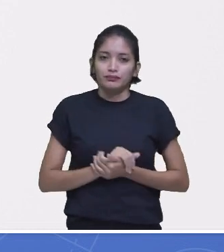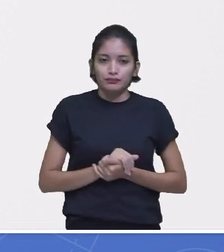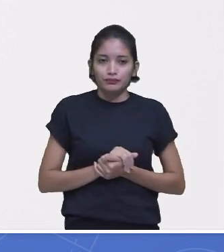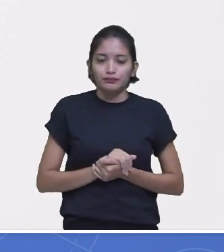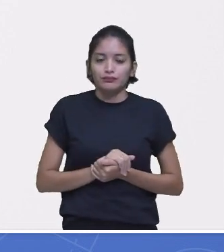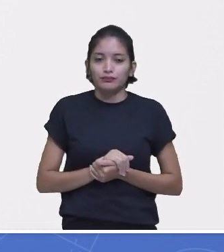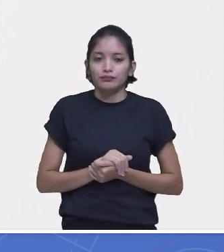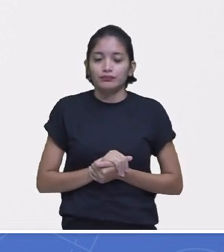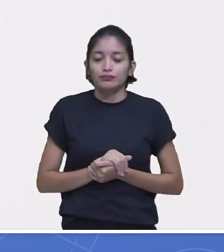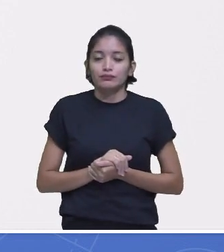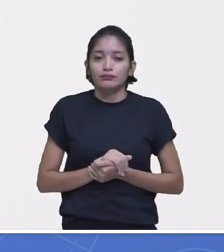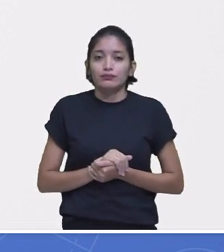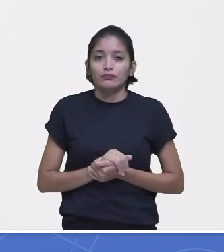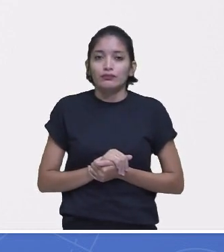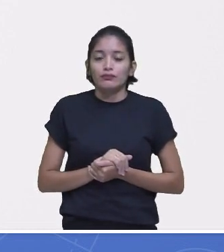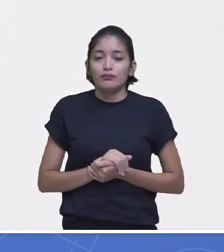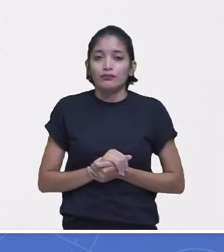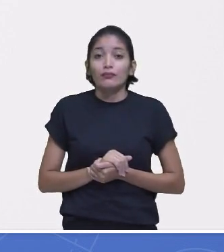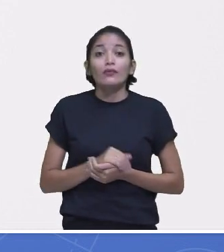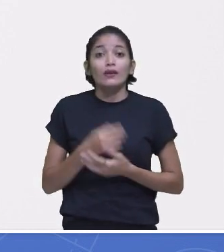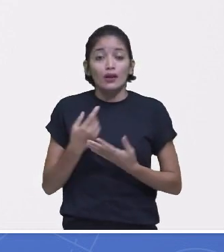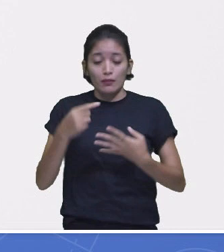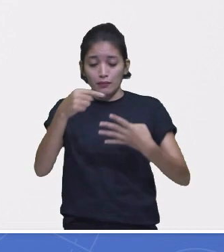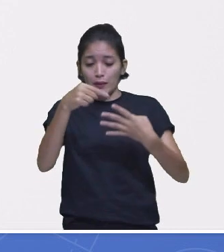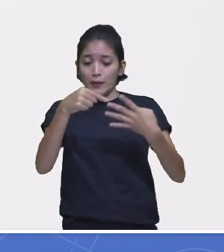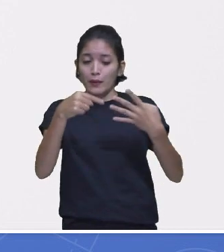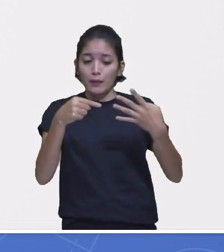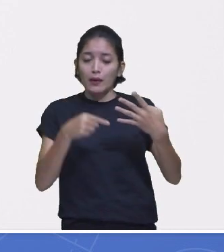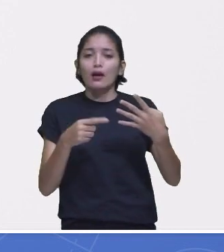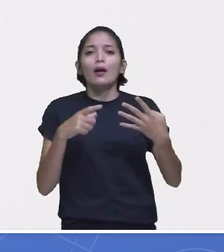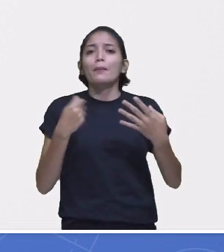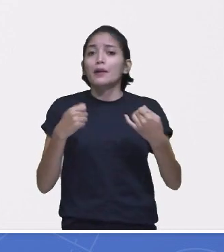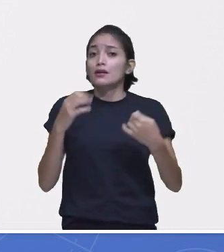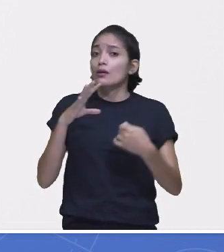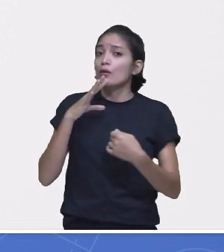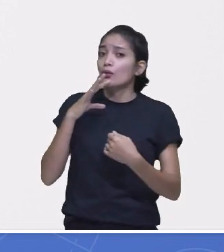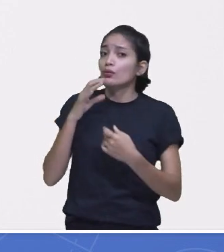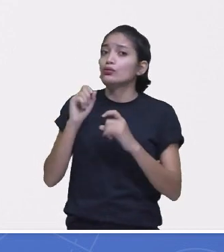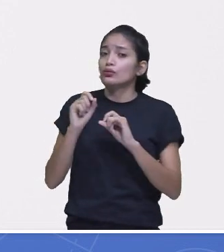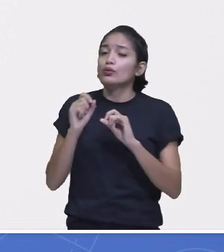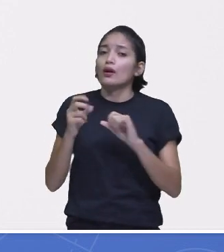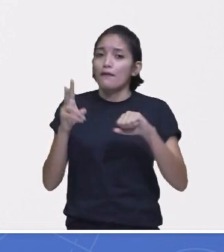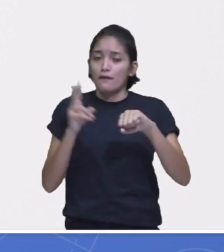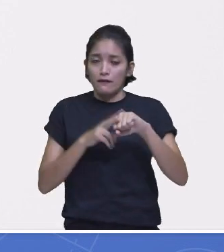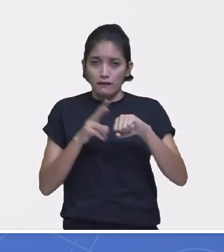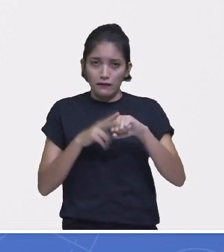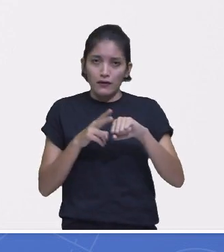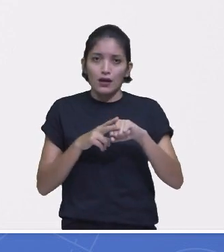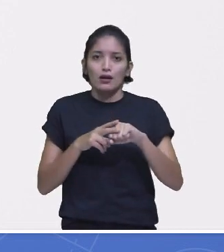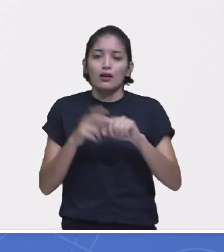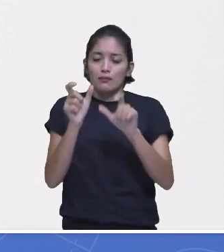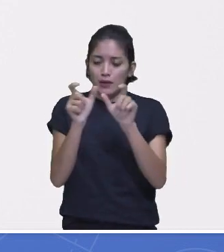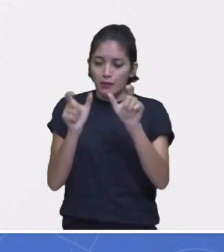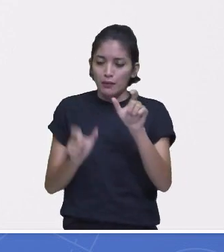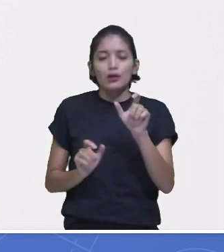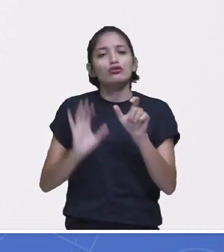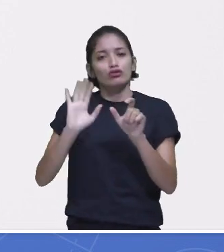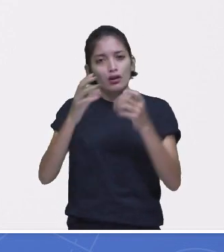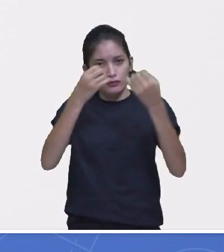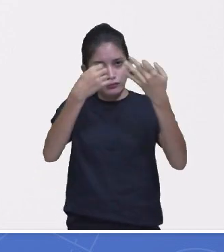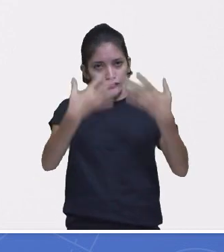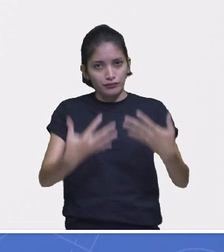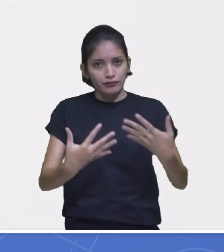ele. Então, o aluno, para essa questão, vocês têm que ter um conhecimento de conjugação verbal, o que eu expliquei na aula passada.